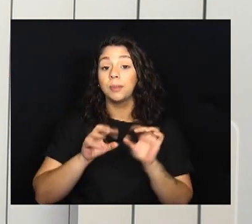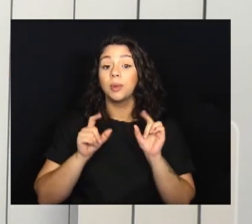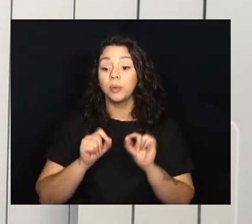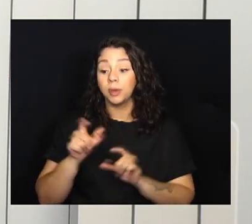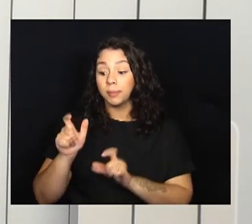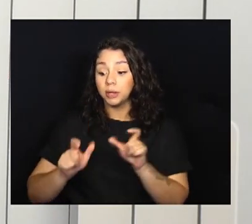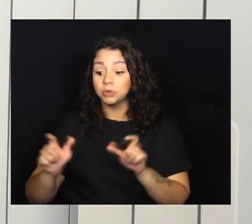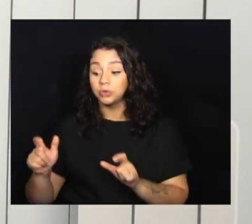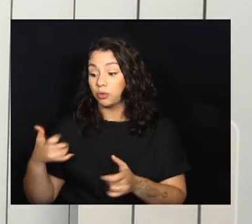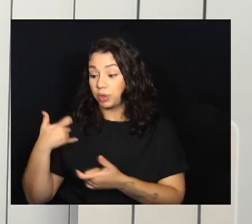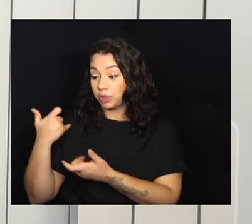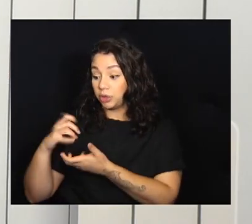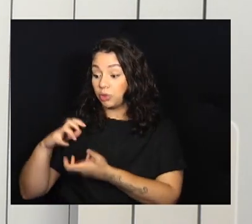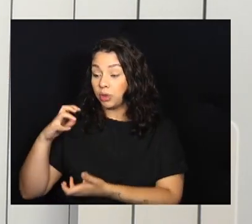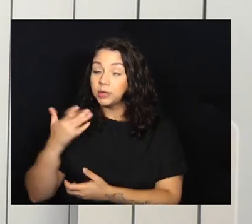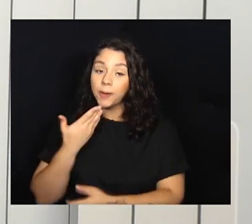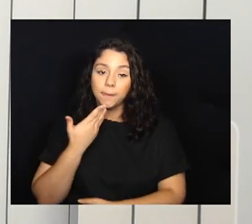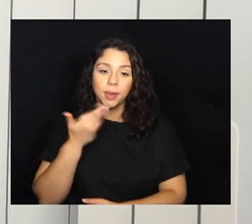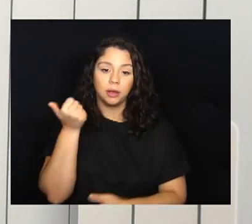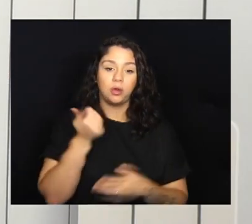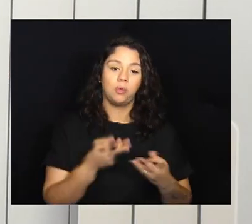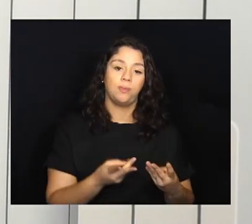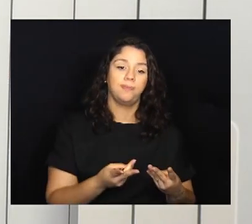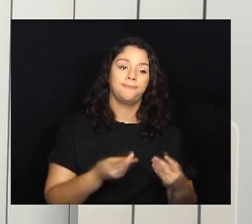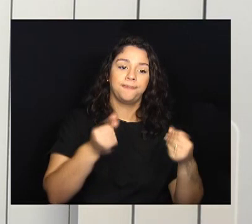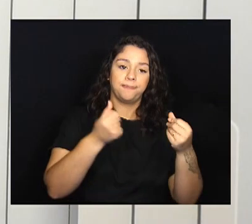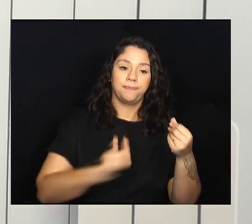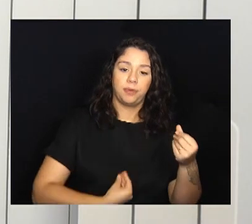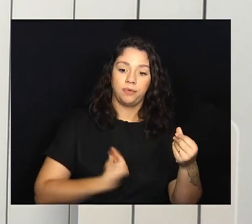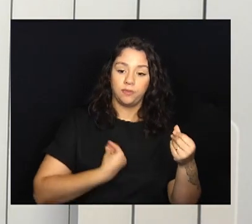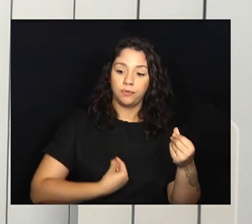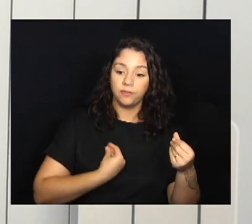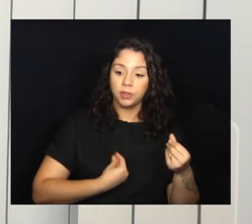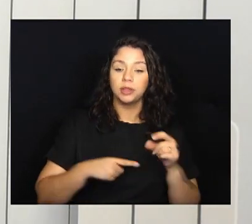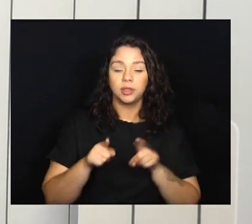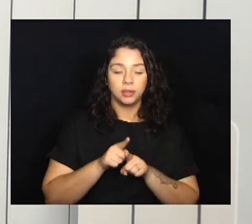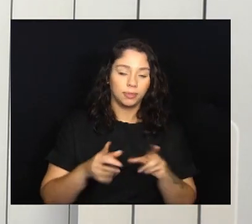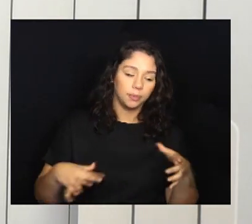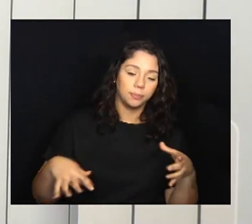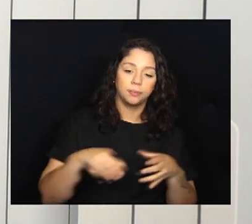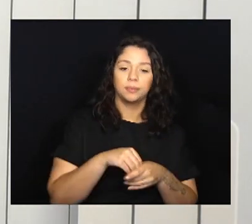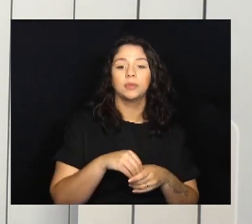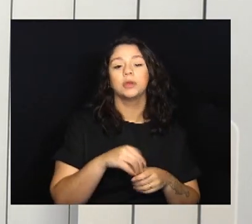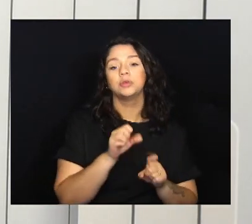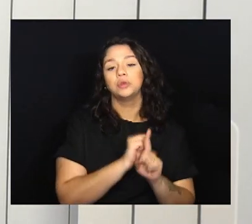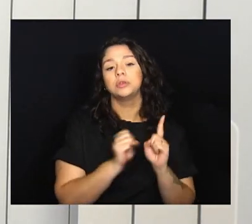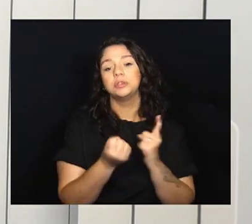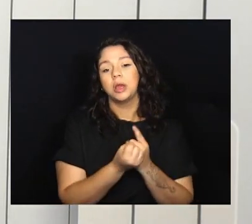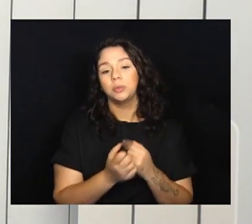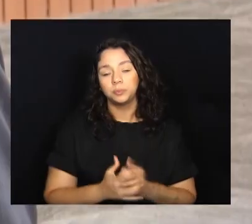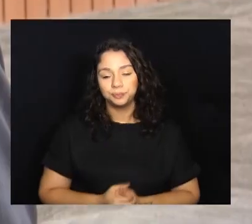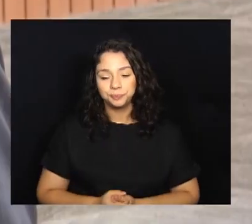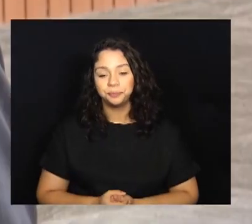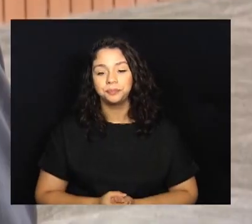idosas uma melhor qualidade de vida e integração social.